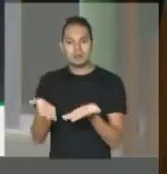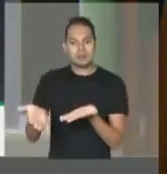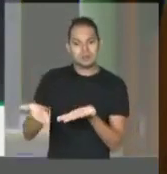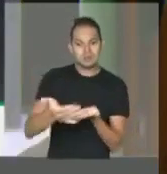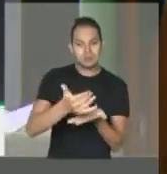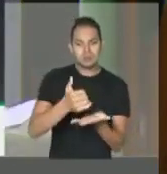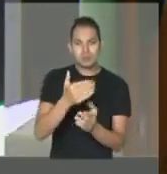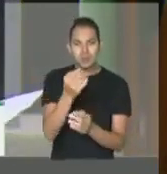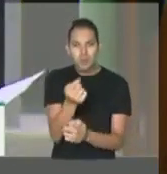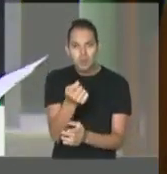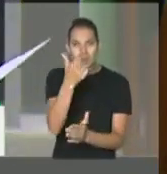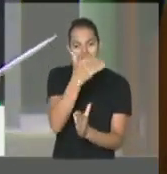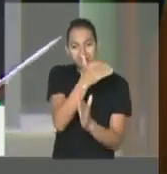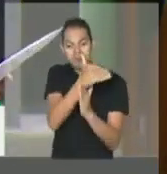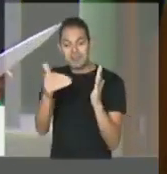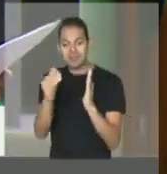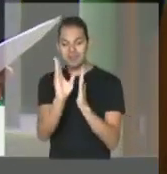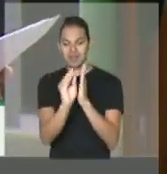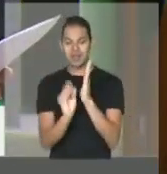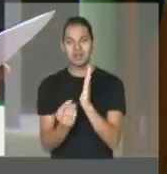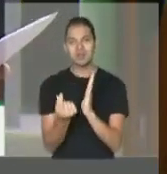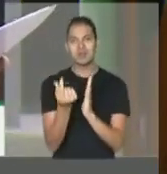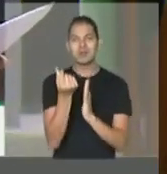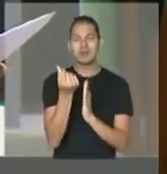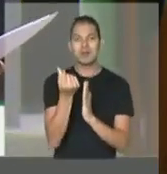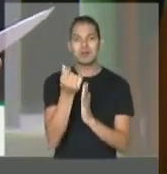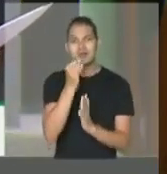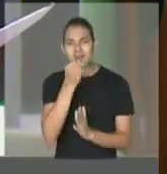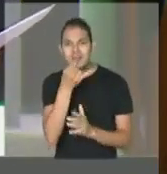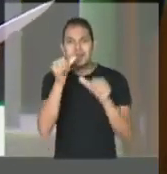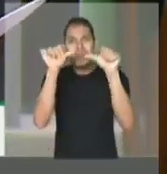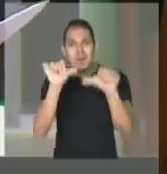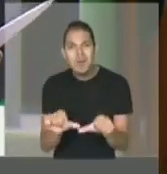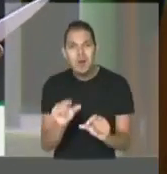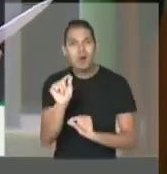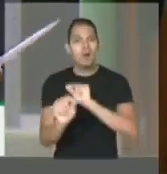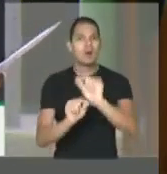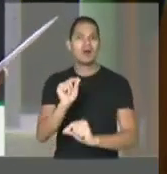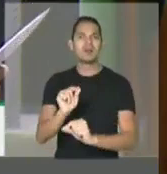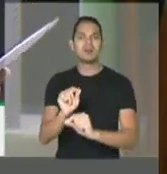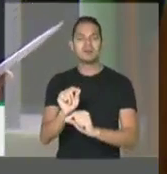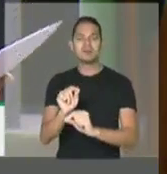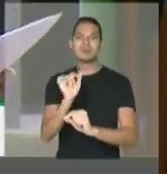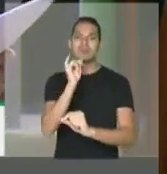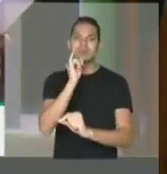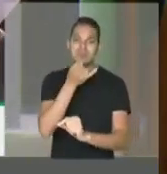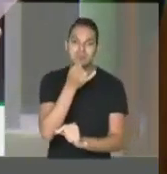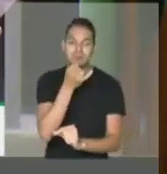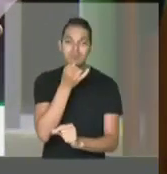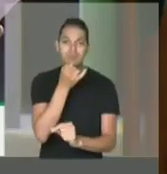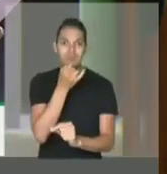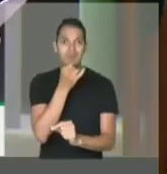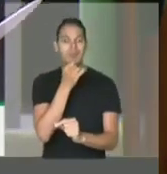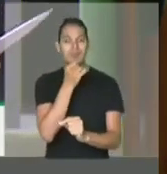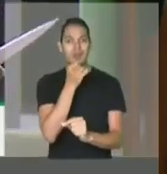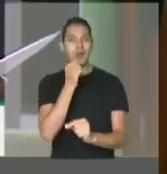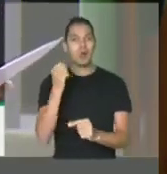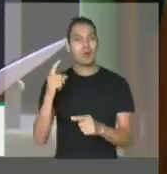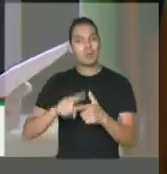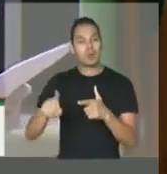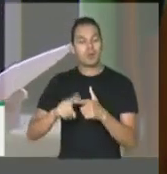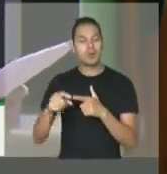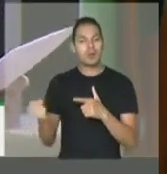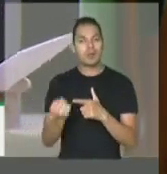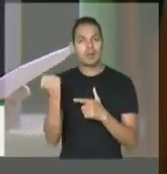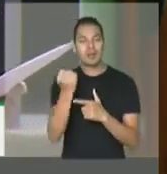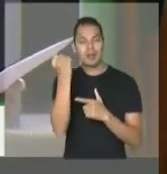quase metade do nosso orçamento. E o que me deixa mais triste ainda é o fato de que, infelizmente, por essa magnitude, não